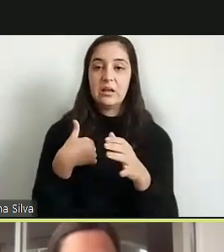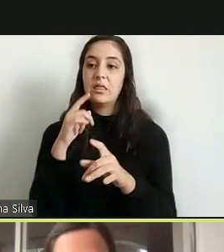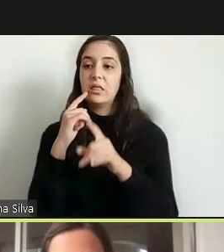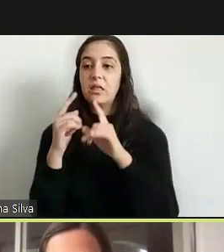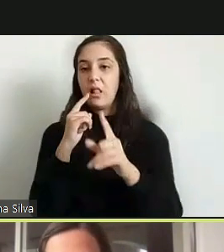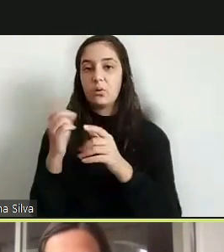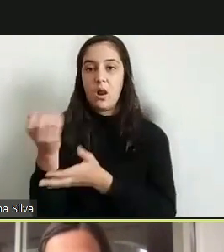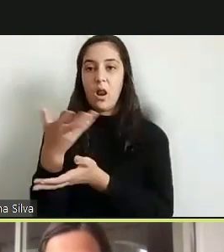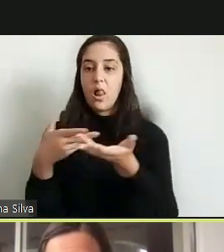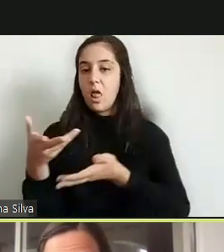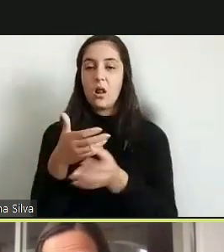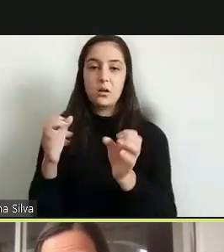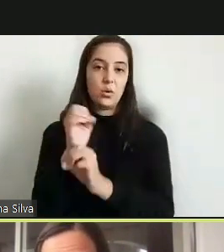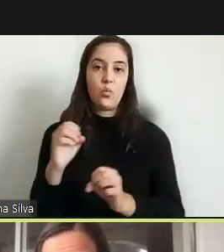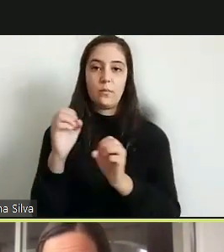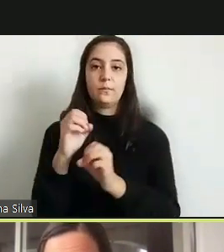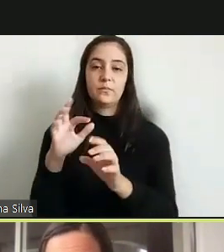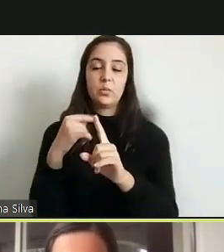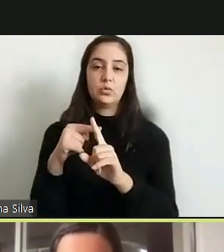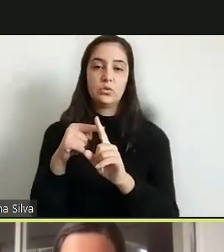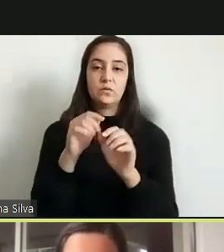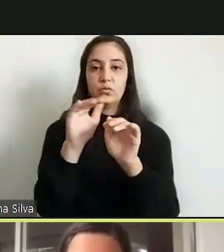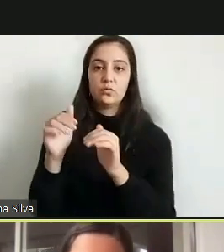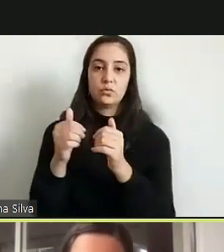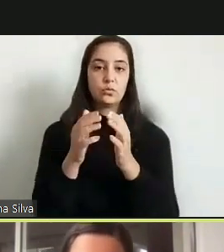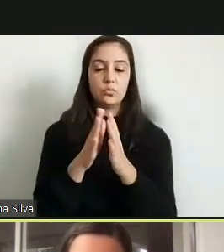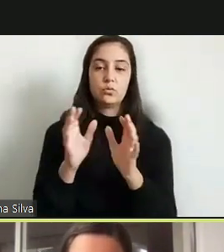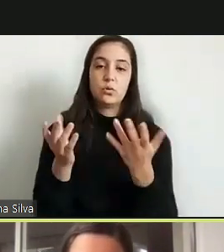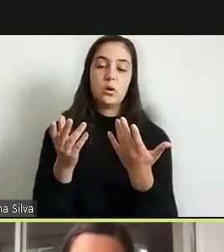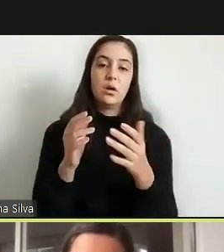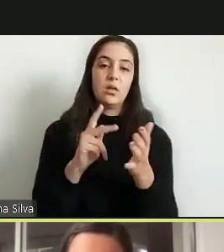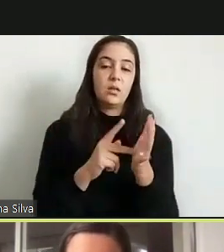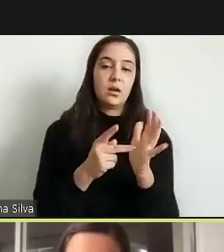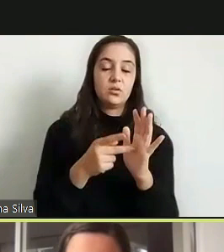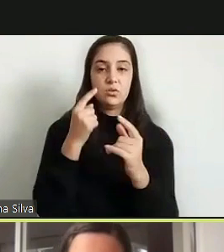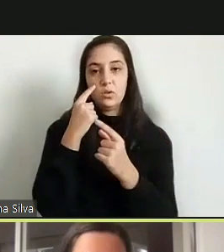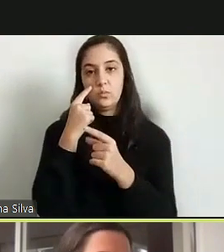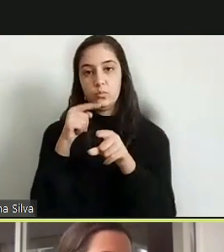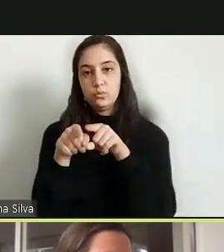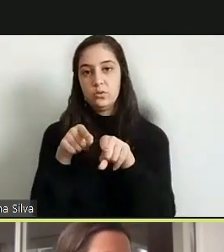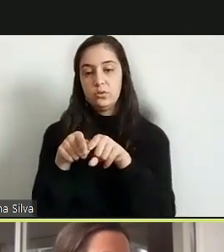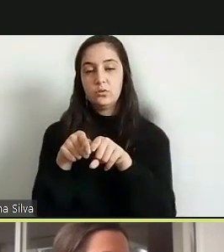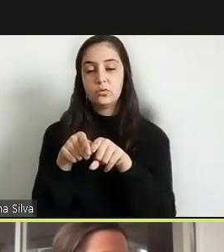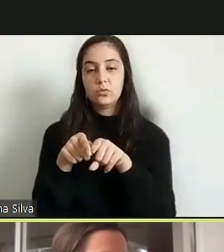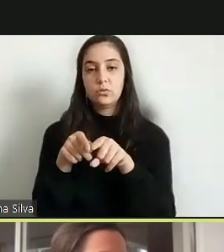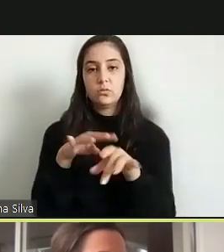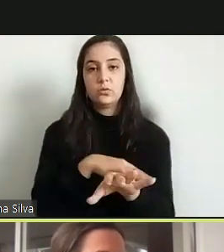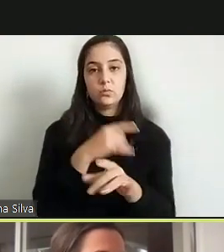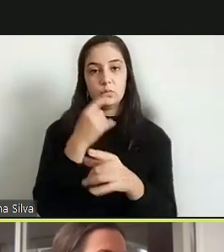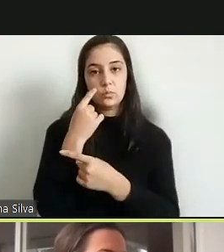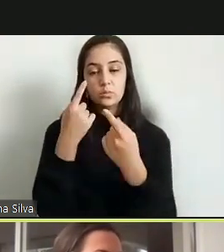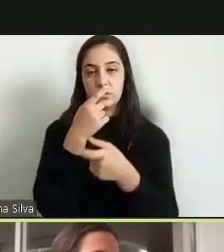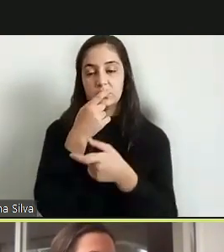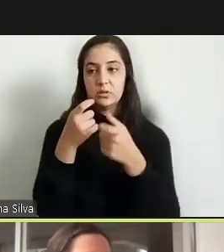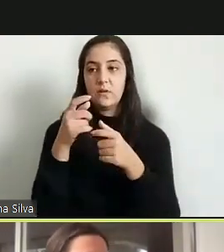diálogo que beneficie a todos, tanto técnicos e políticos da administração pública quanto cidadãos fora